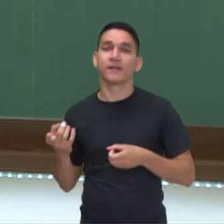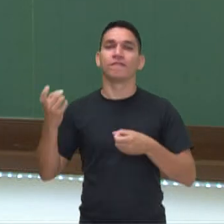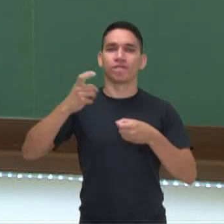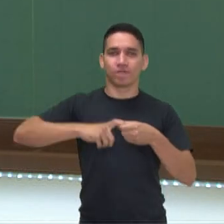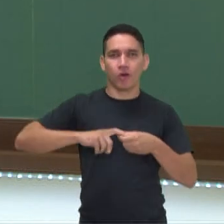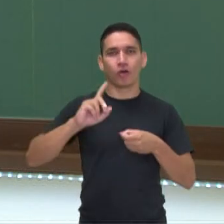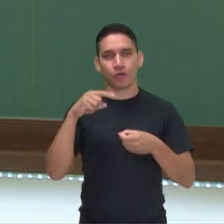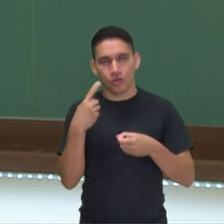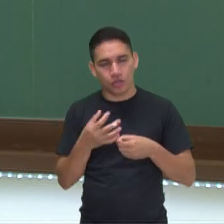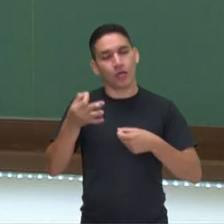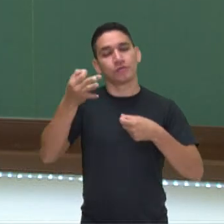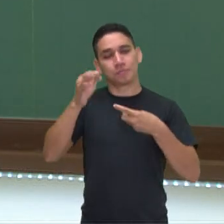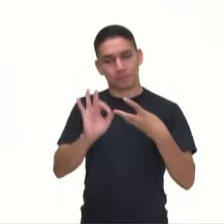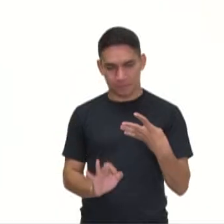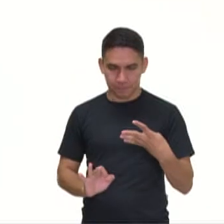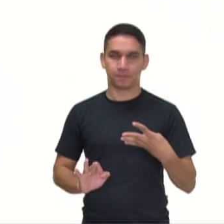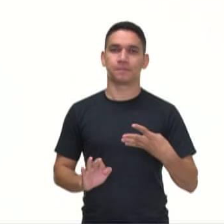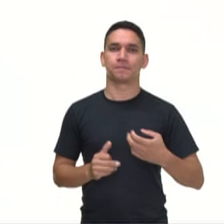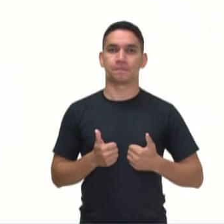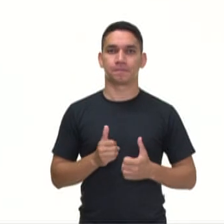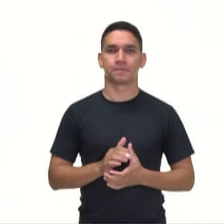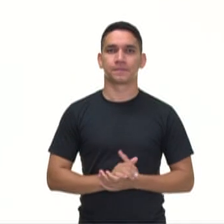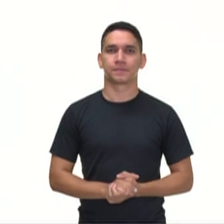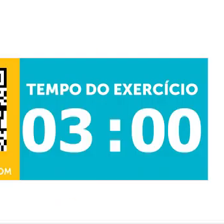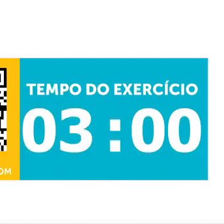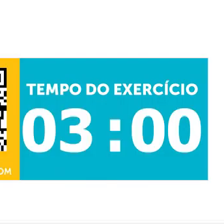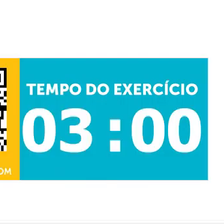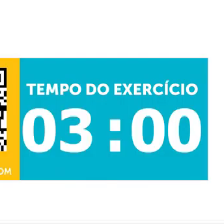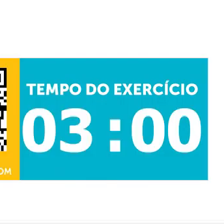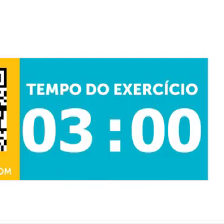volto, então já voltamos para a correção.